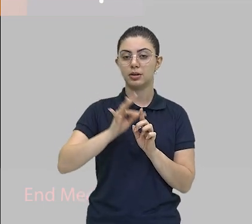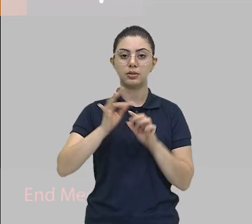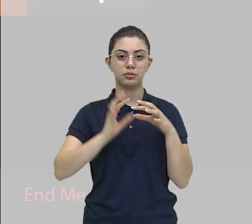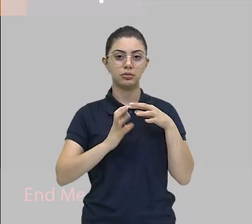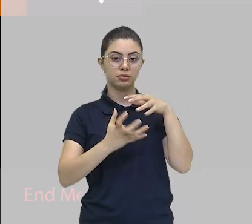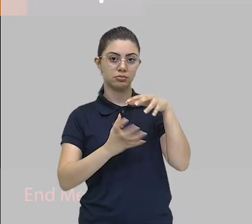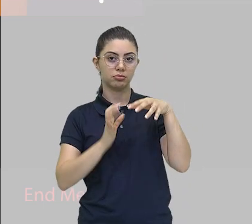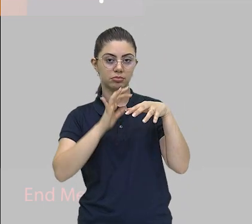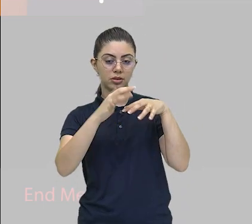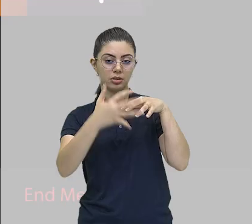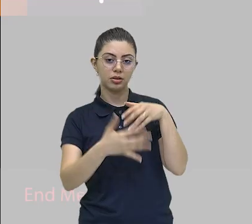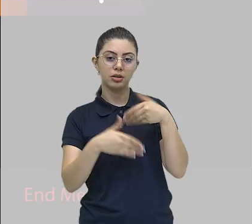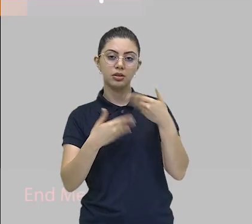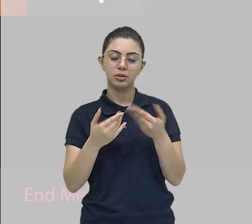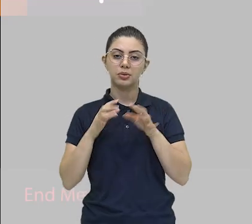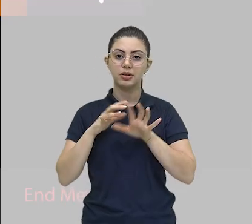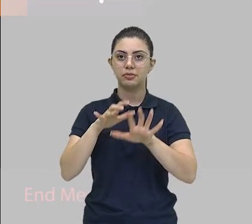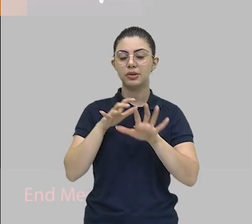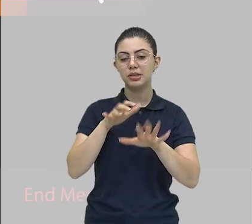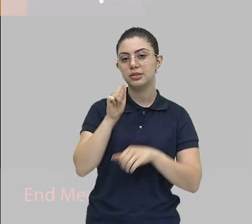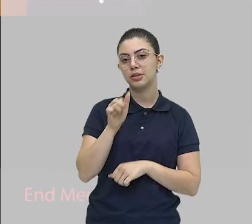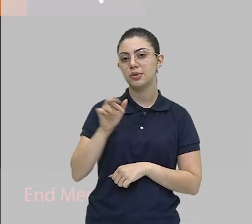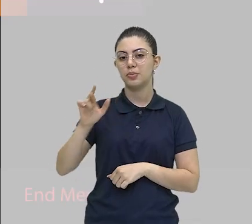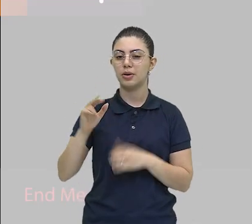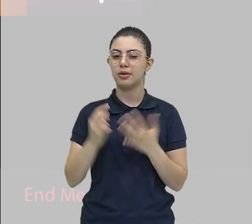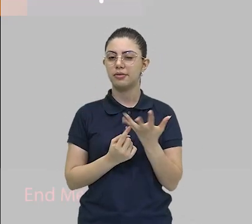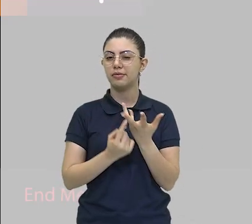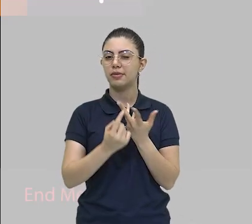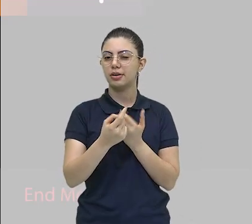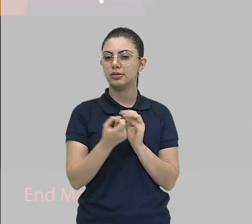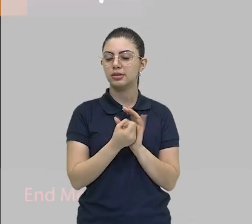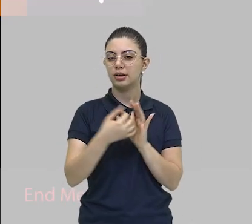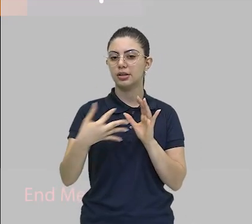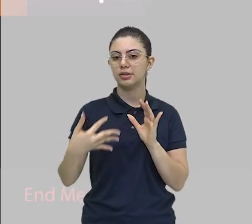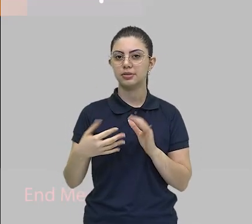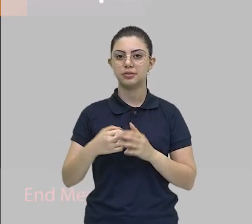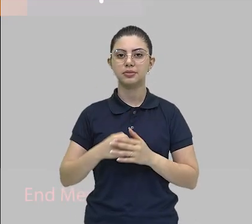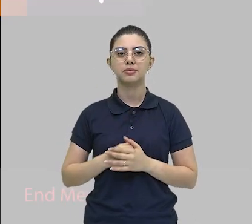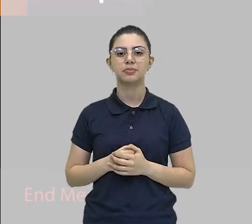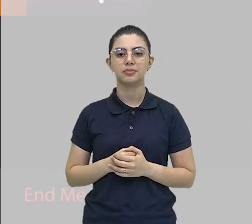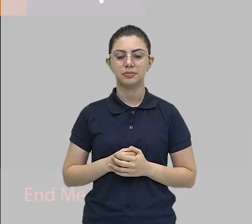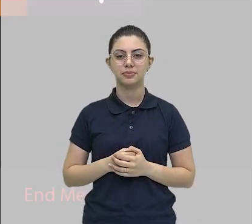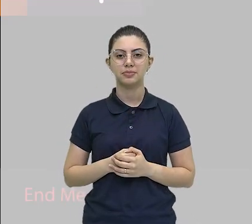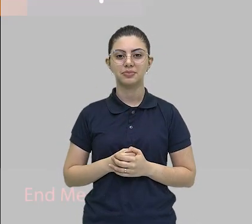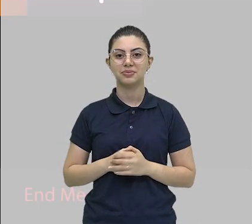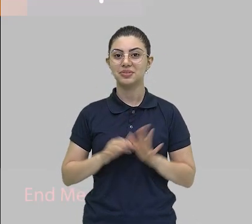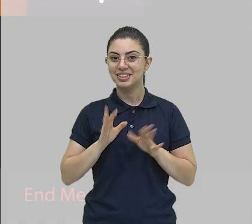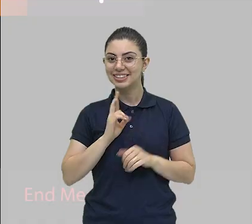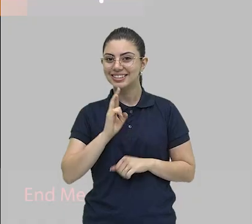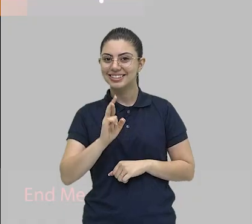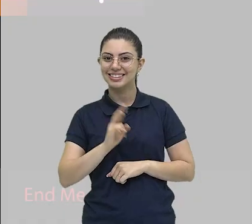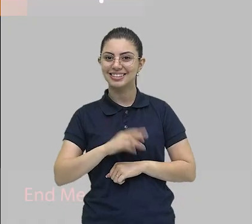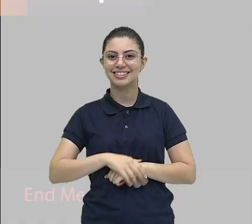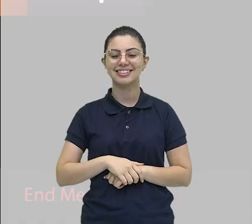obviamente, na umidade do ar e em outros aspectos aí ligados à atmosfera. Espero ter respondido para